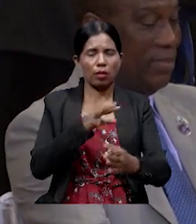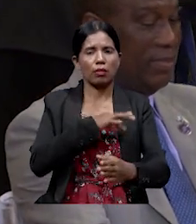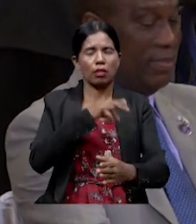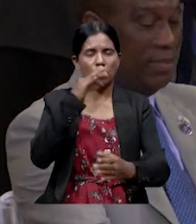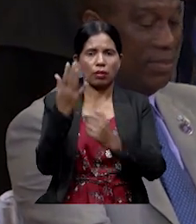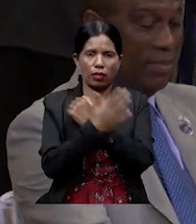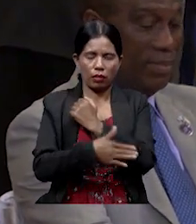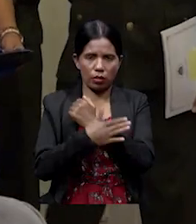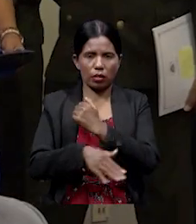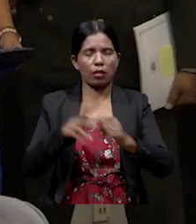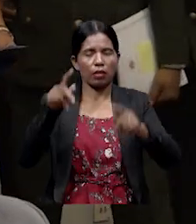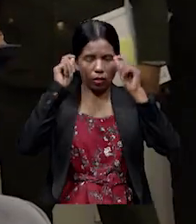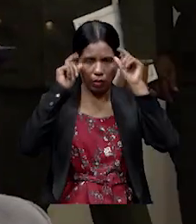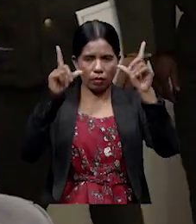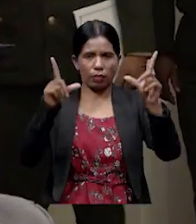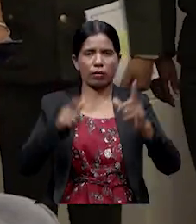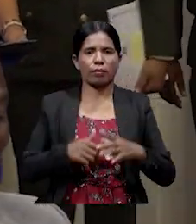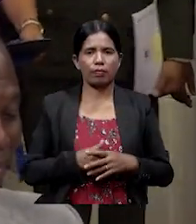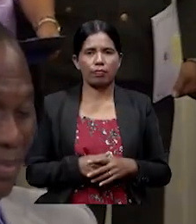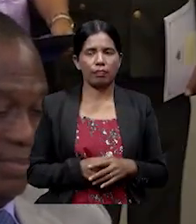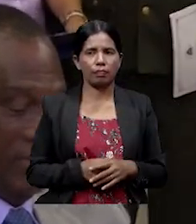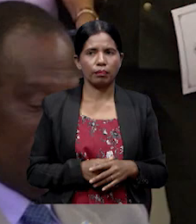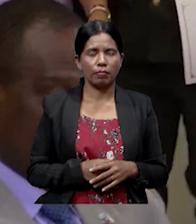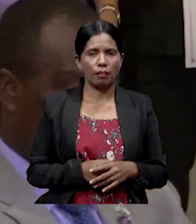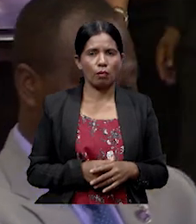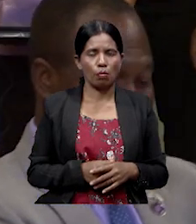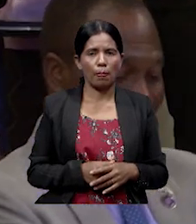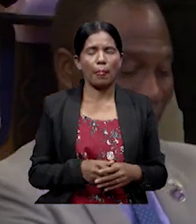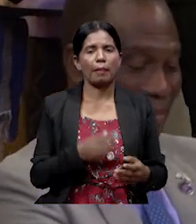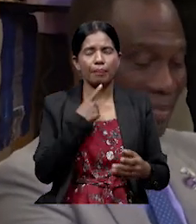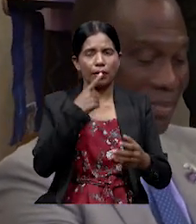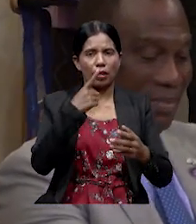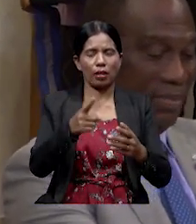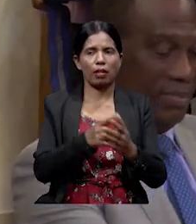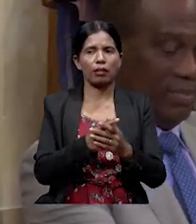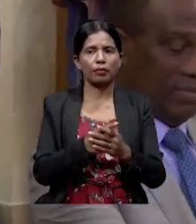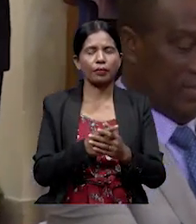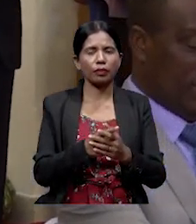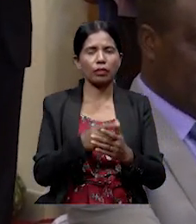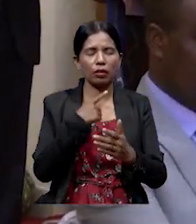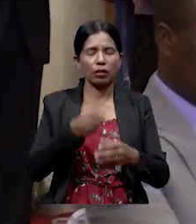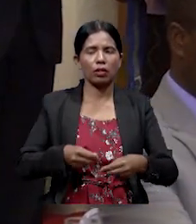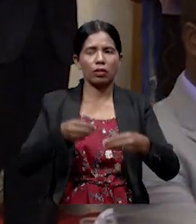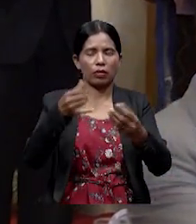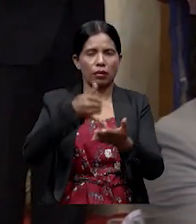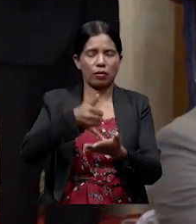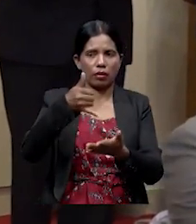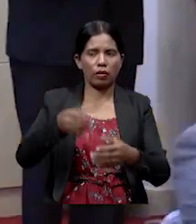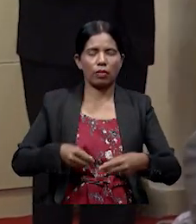país Timoroan ou humanidade. Ordem Timor-Leste e a Grau Hat, Ida Magrande Colar, nebe